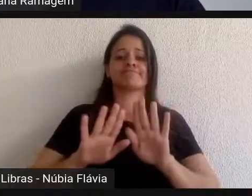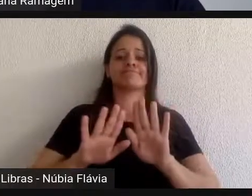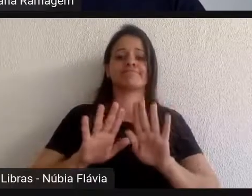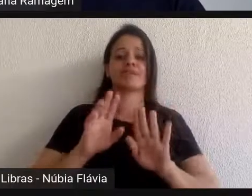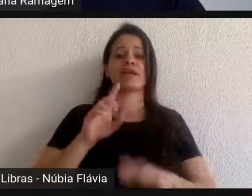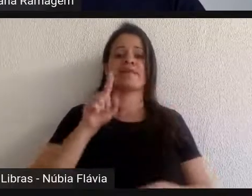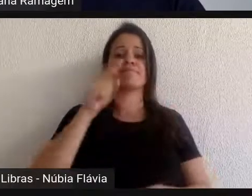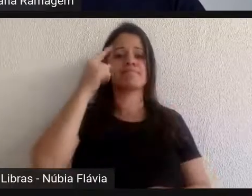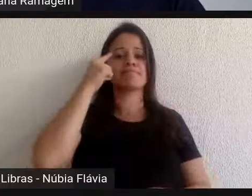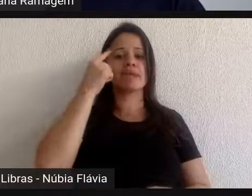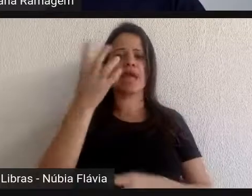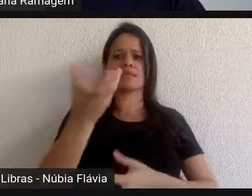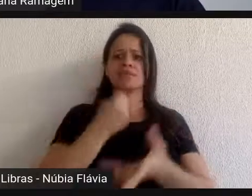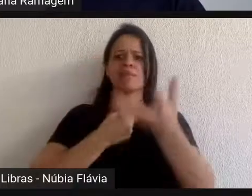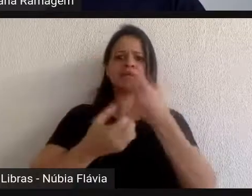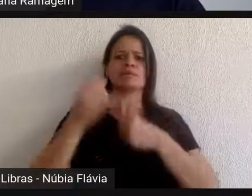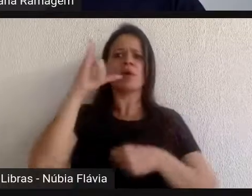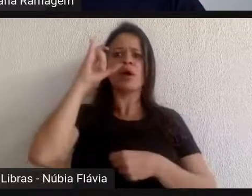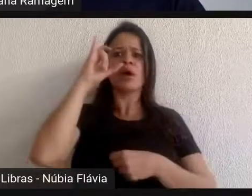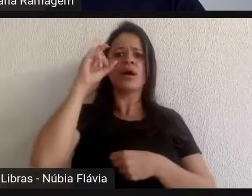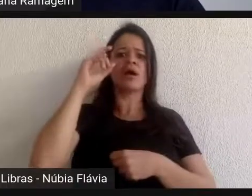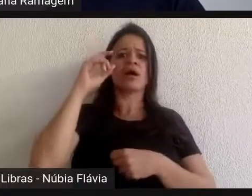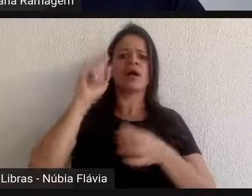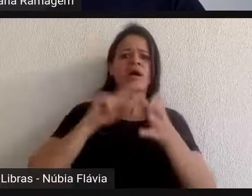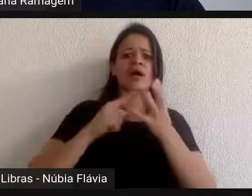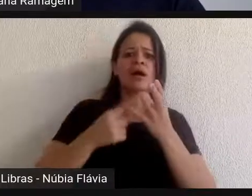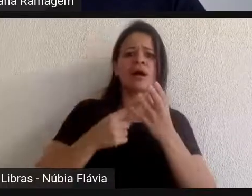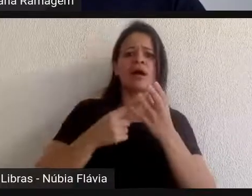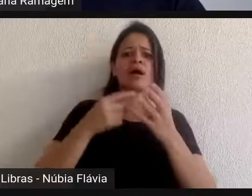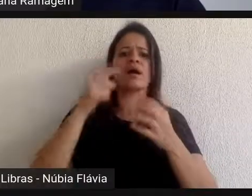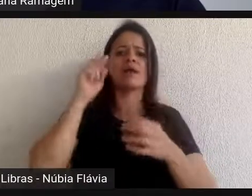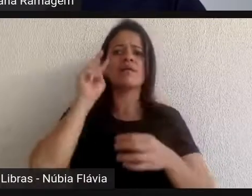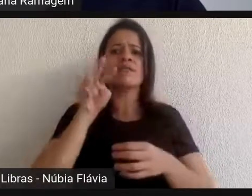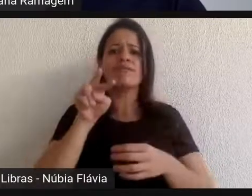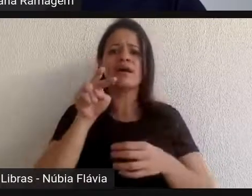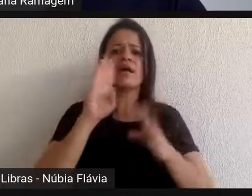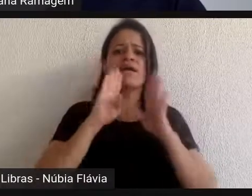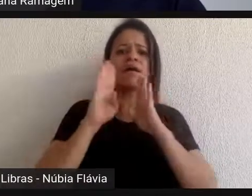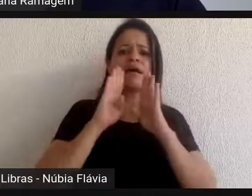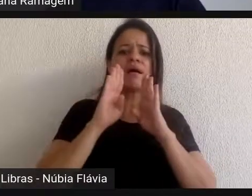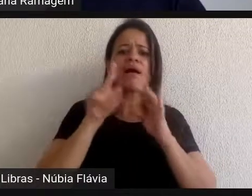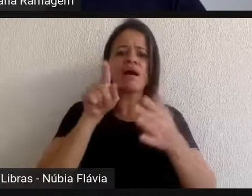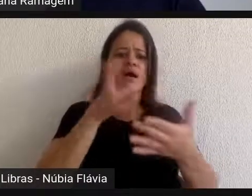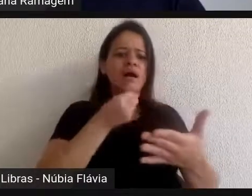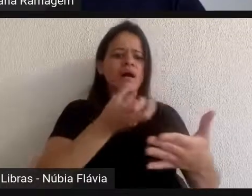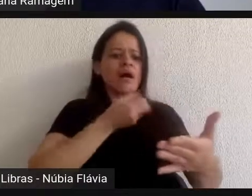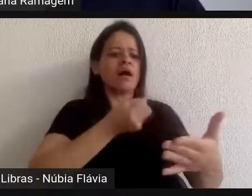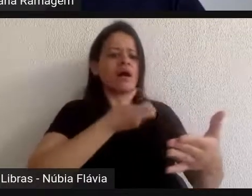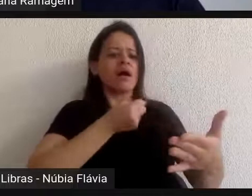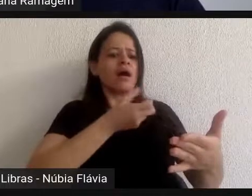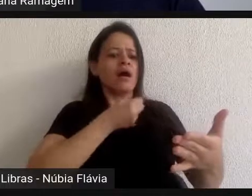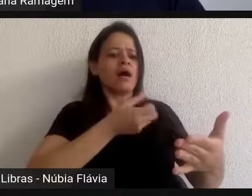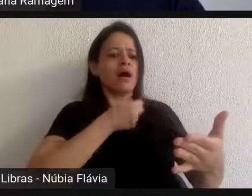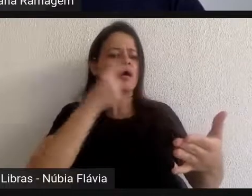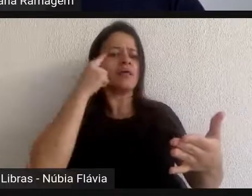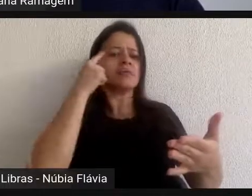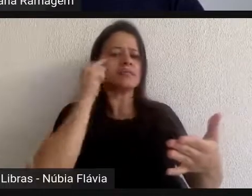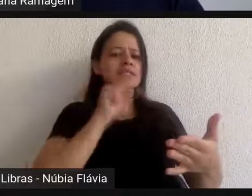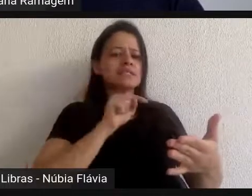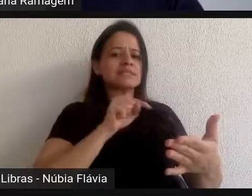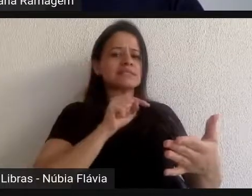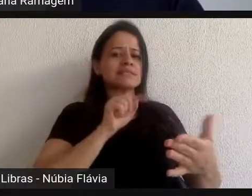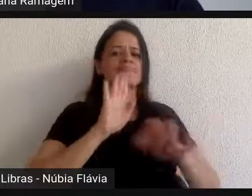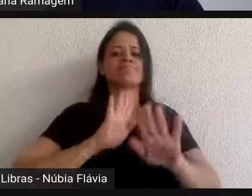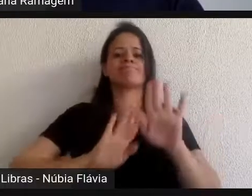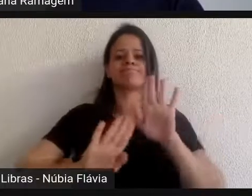gente recebe essas informações, para a gente não encaminhar elas para outras pessoas. Por quê? Porque é comum a gente